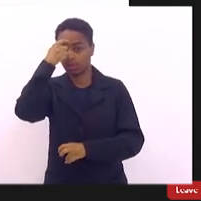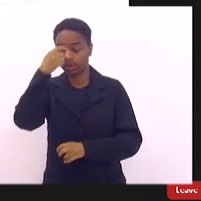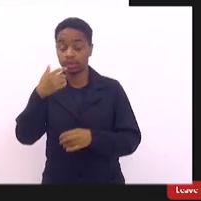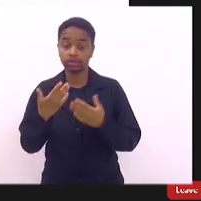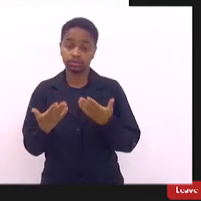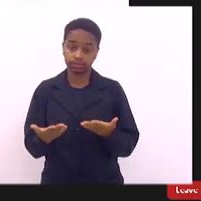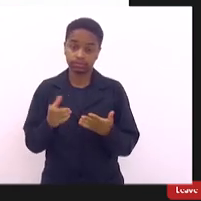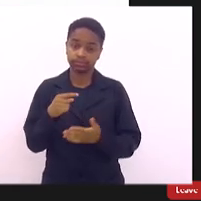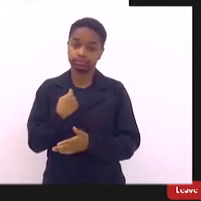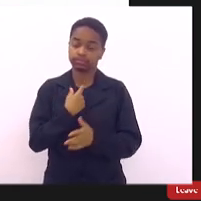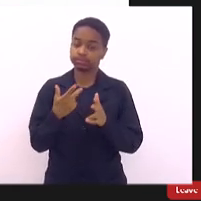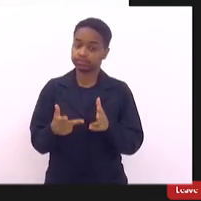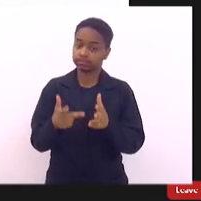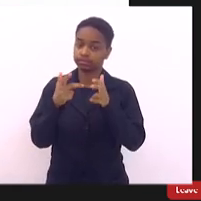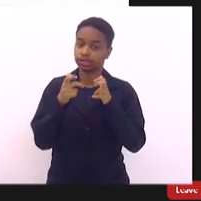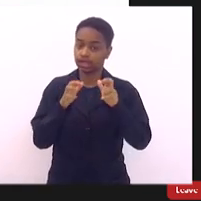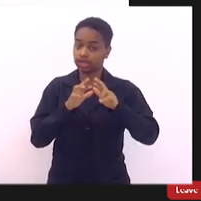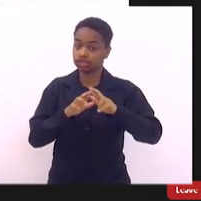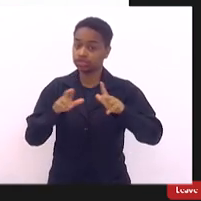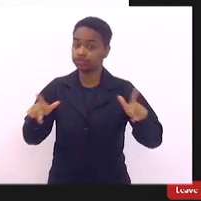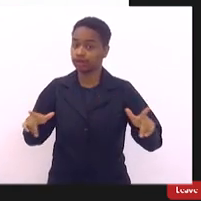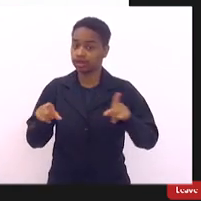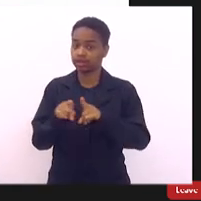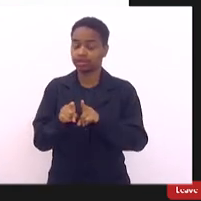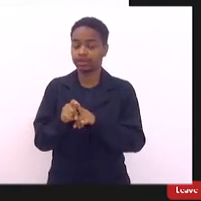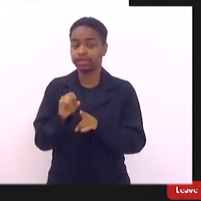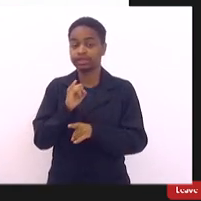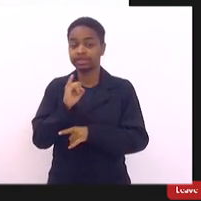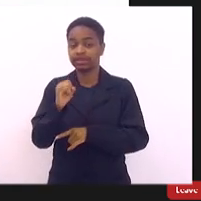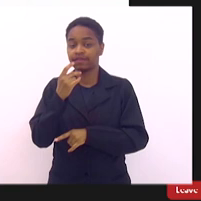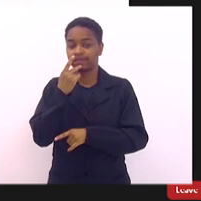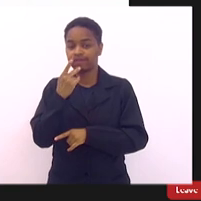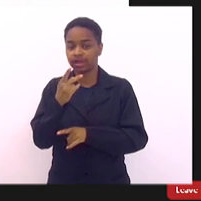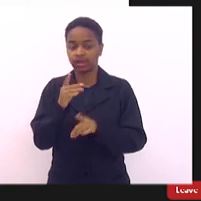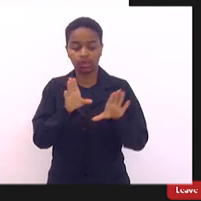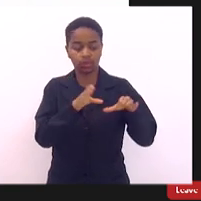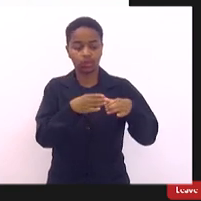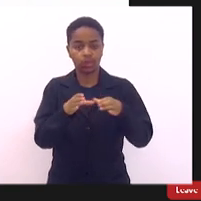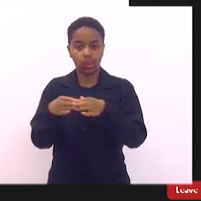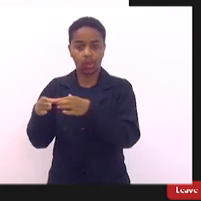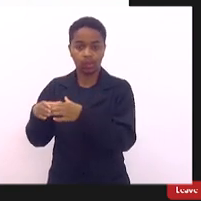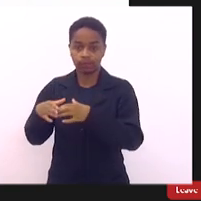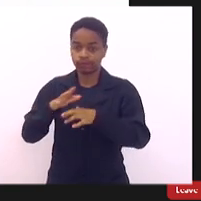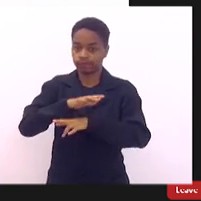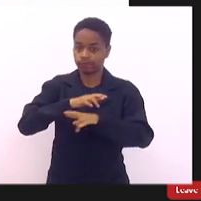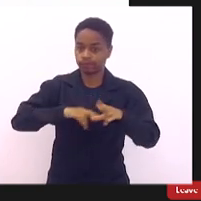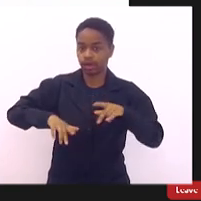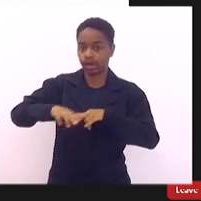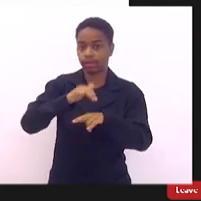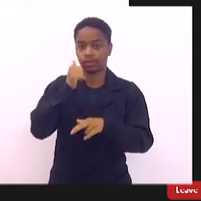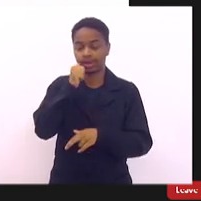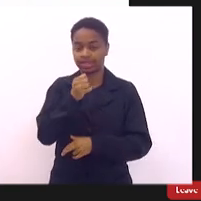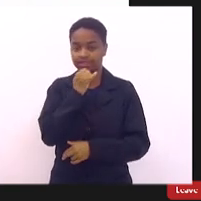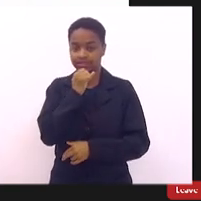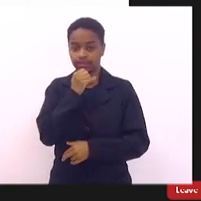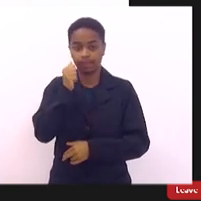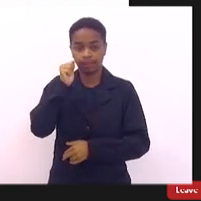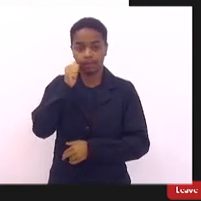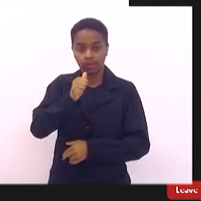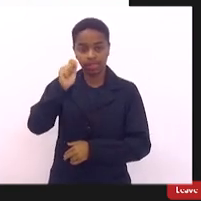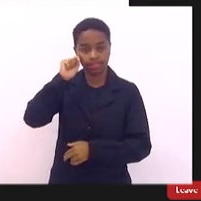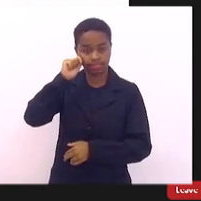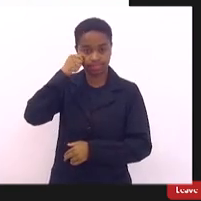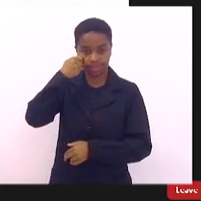gente vê essa diferença qualitativa também quando a gente está falando de diferentes grupos de mulheres. Então, as mulheres negras